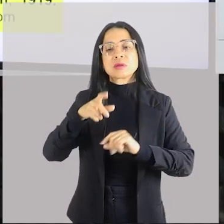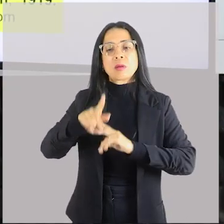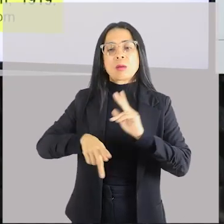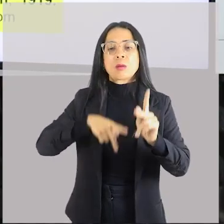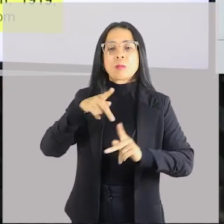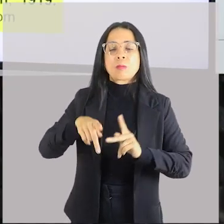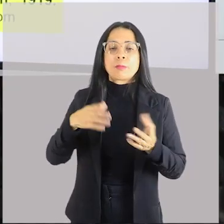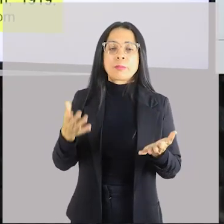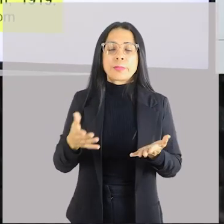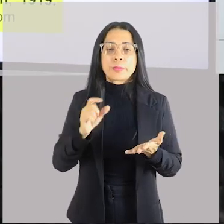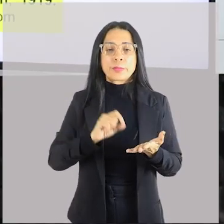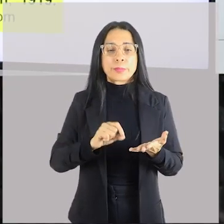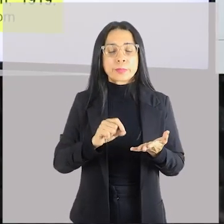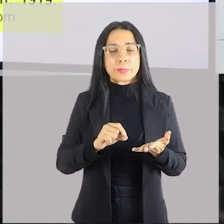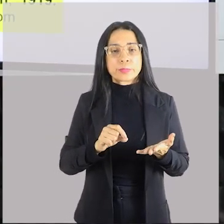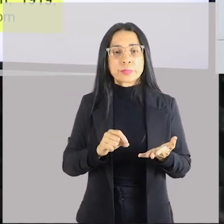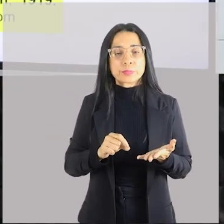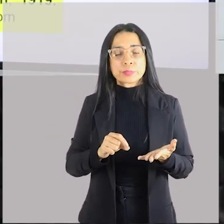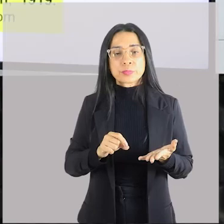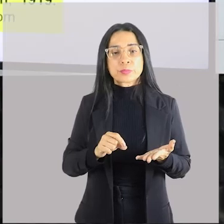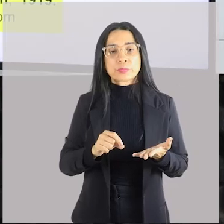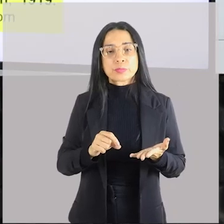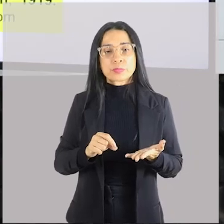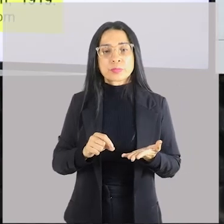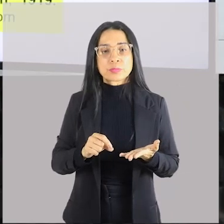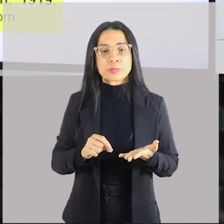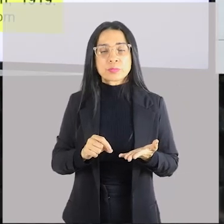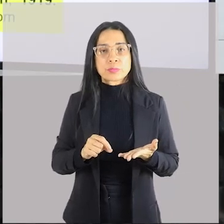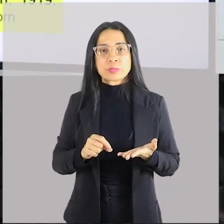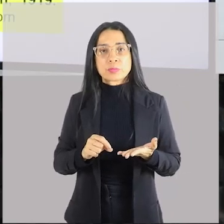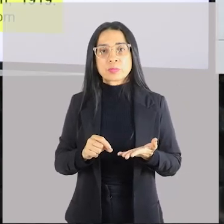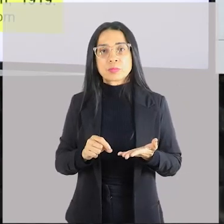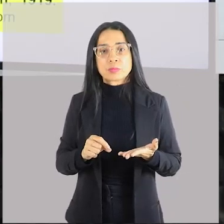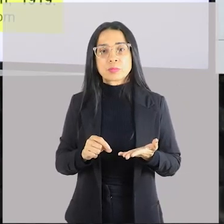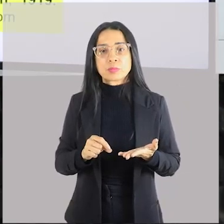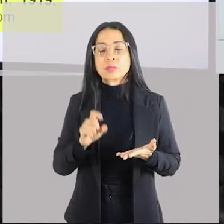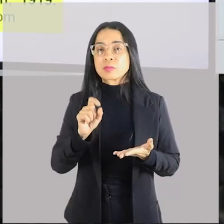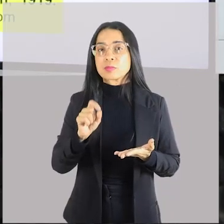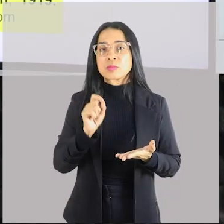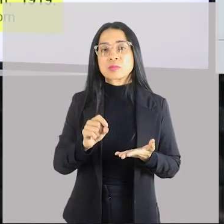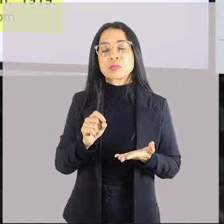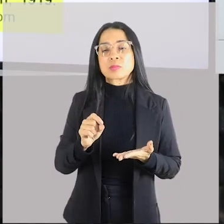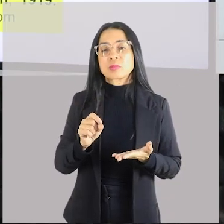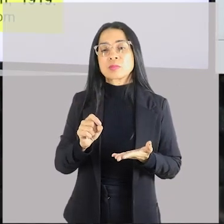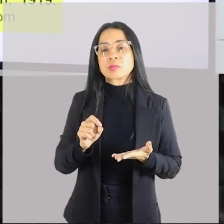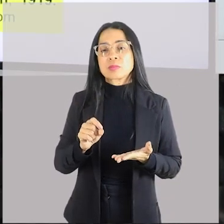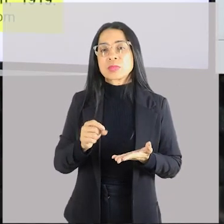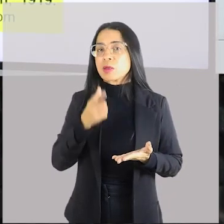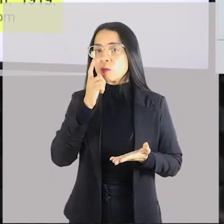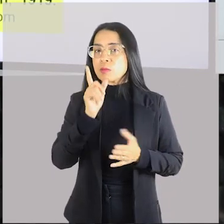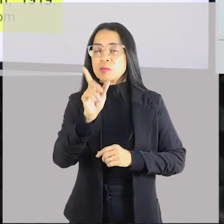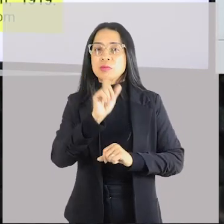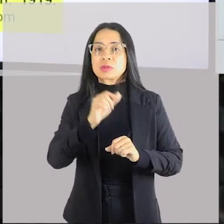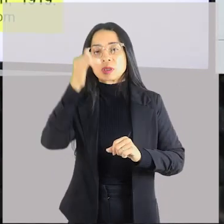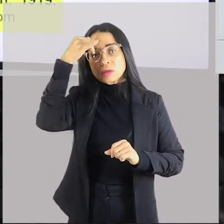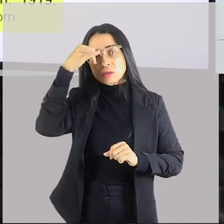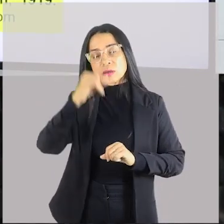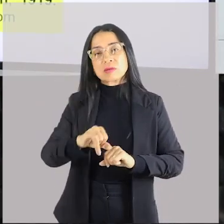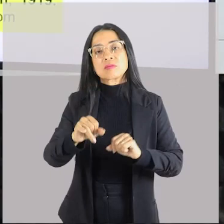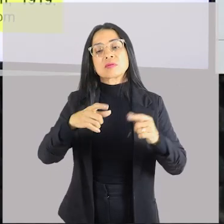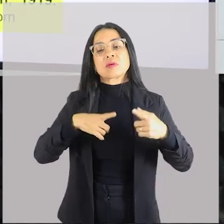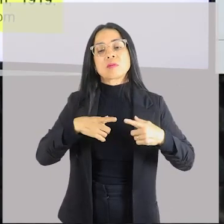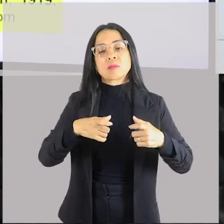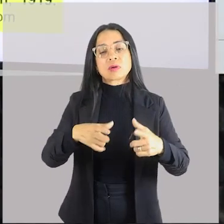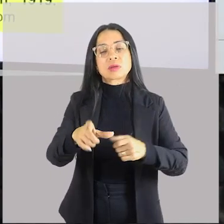colocar o o a redundância aqui né o erro proposital para que que que que não consegue evitar uma